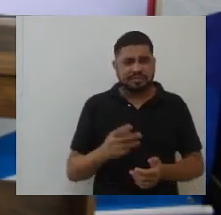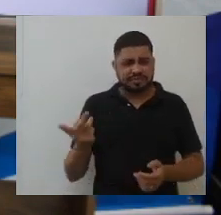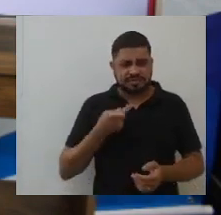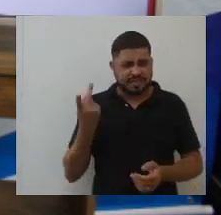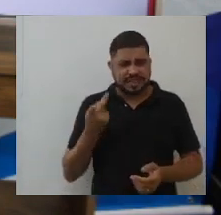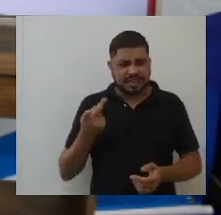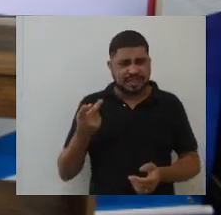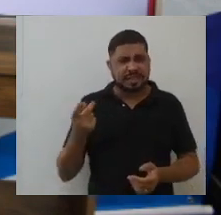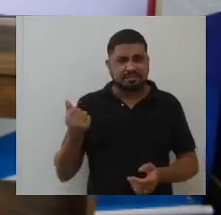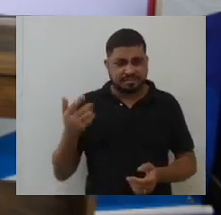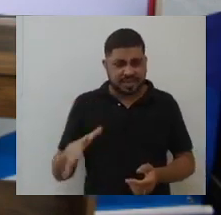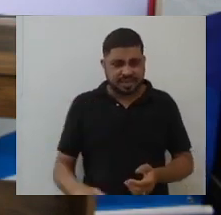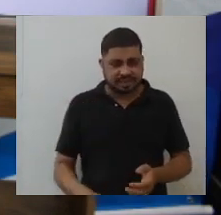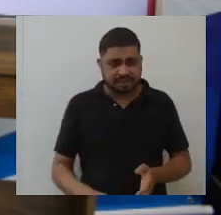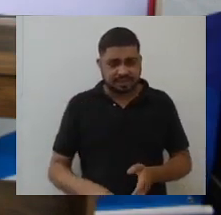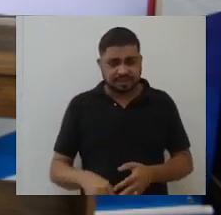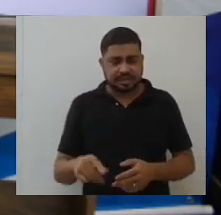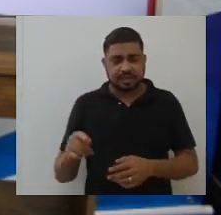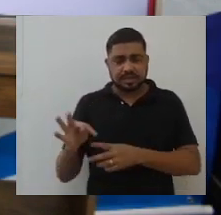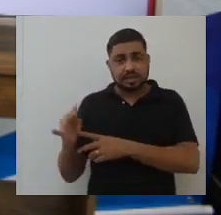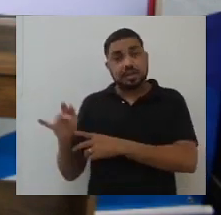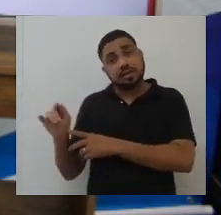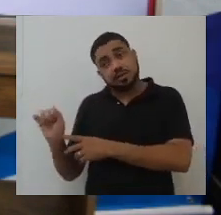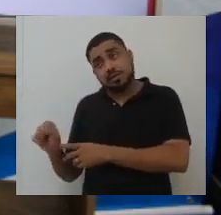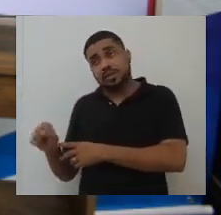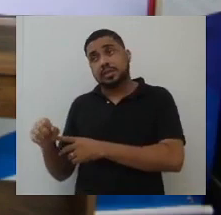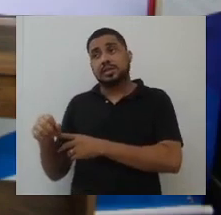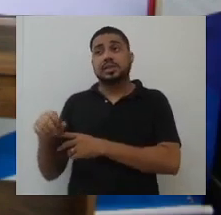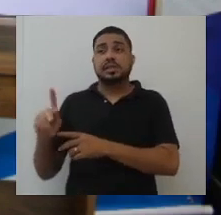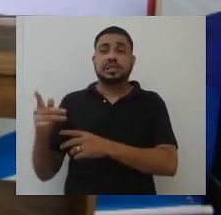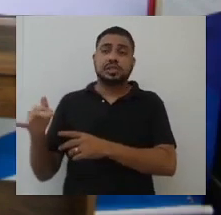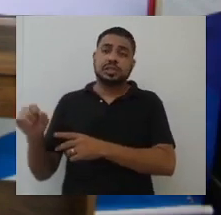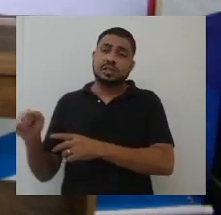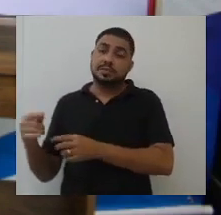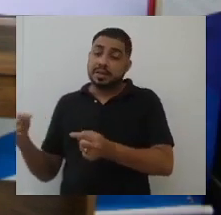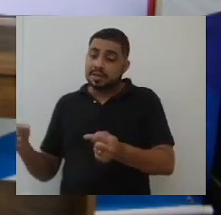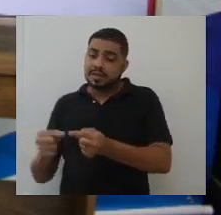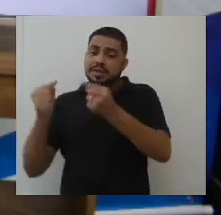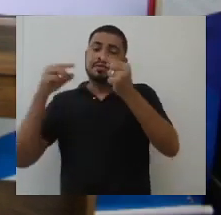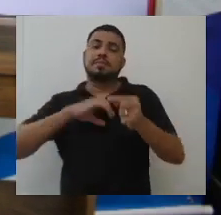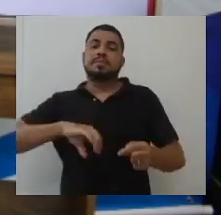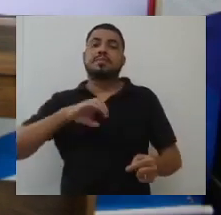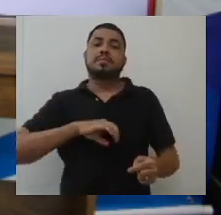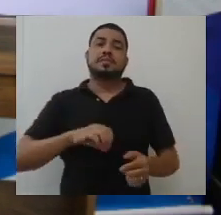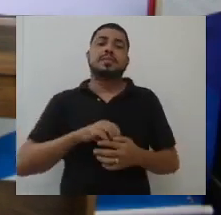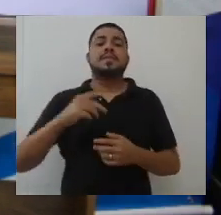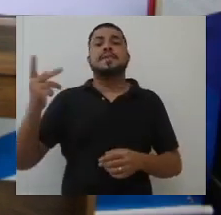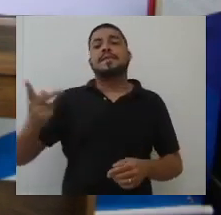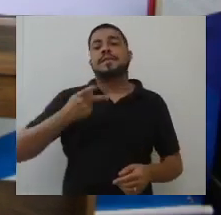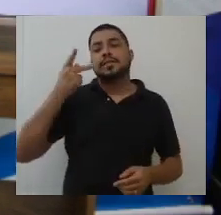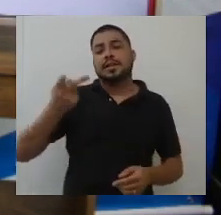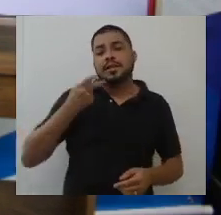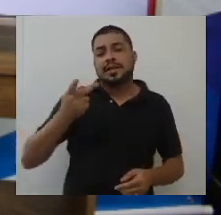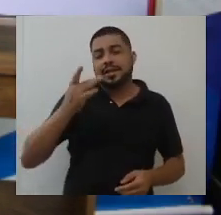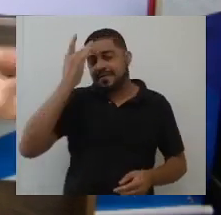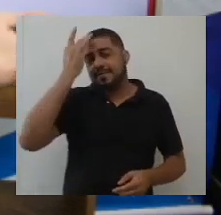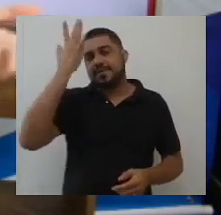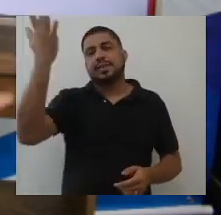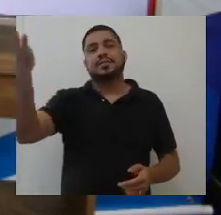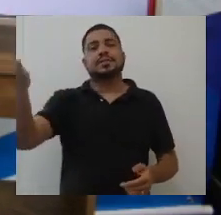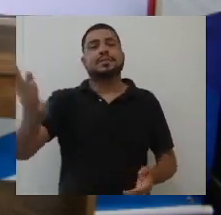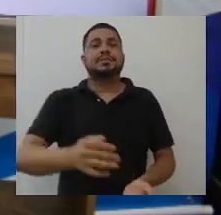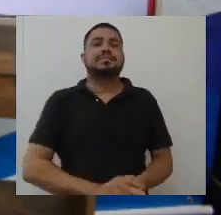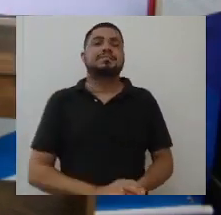Não entendi. Talks cheap vai ser, então, traduzido adequado para a língua portuguesa como falar é fácil.